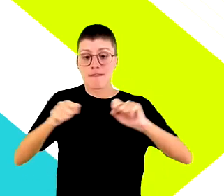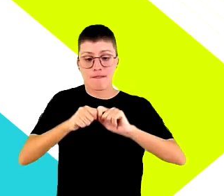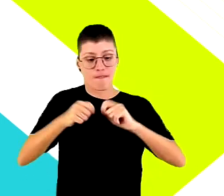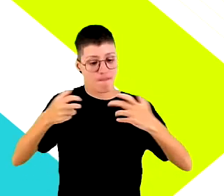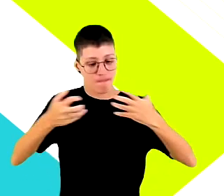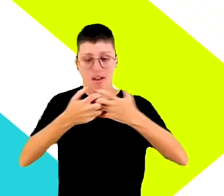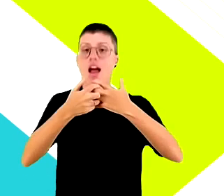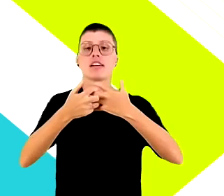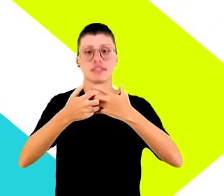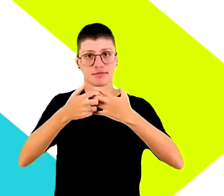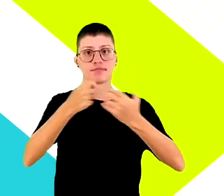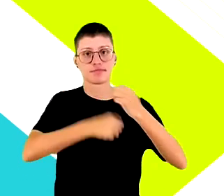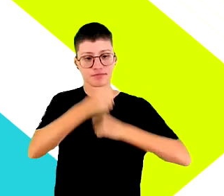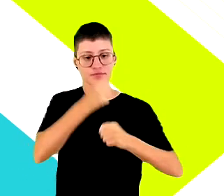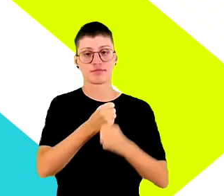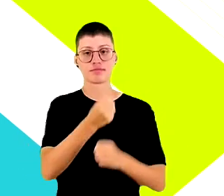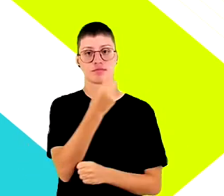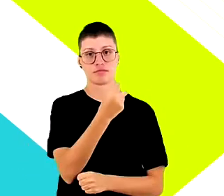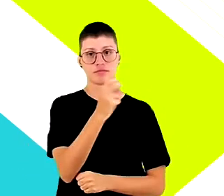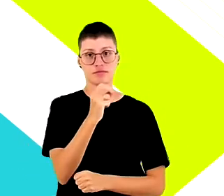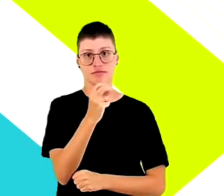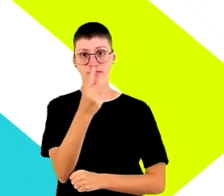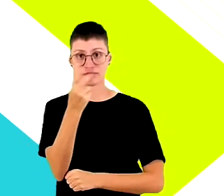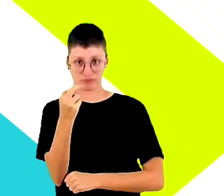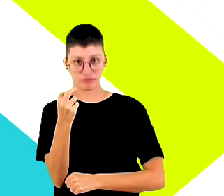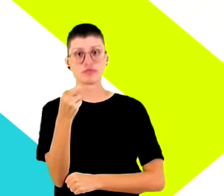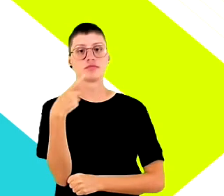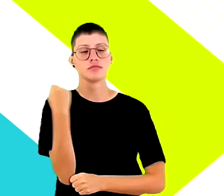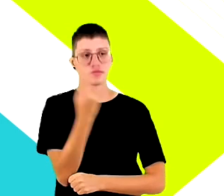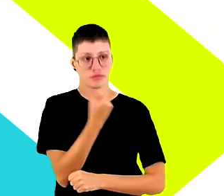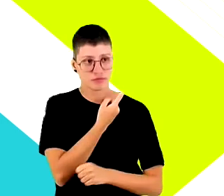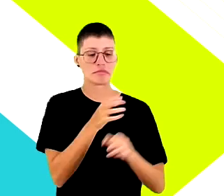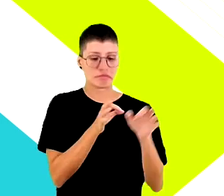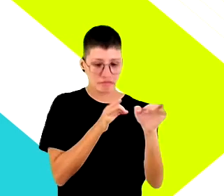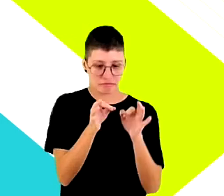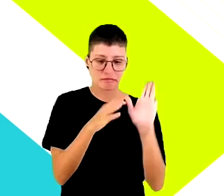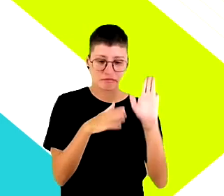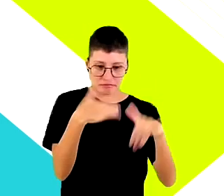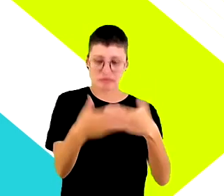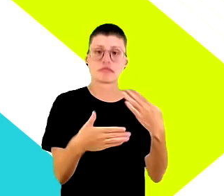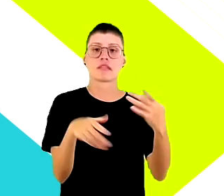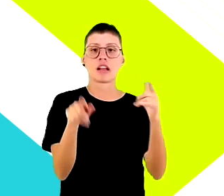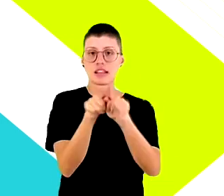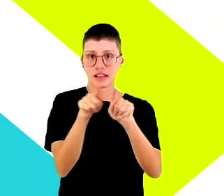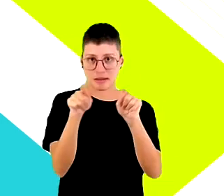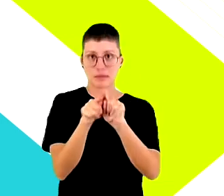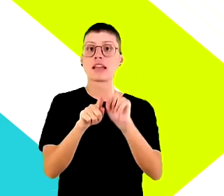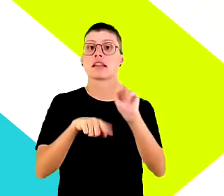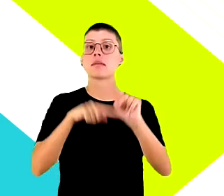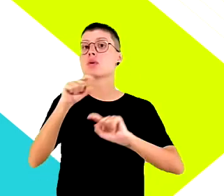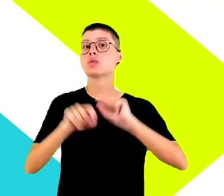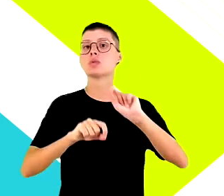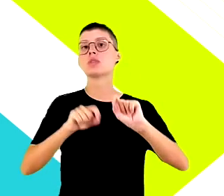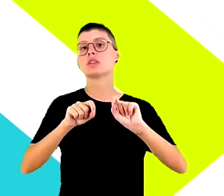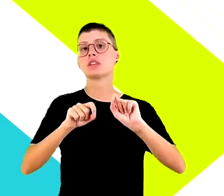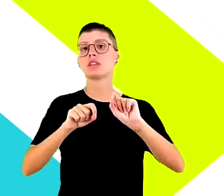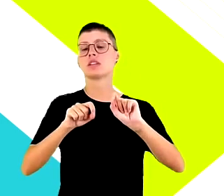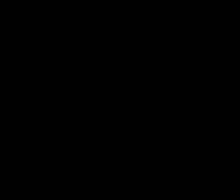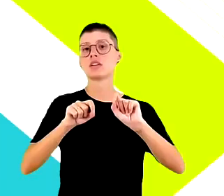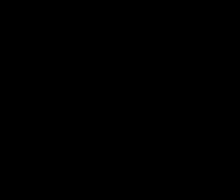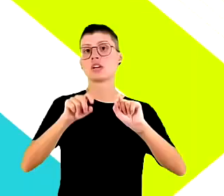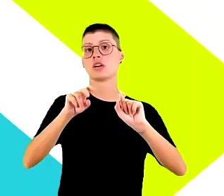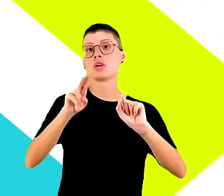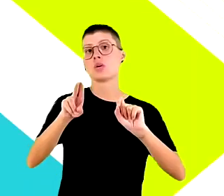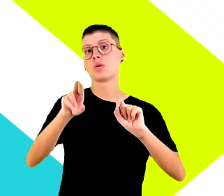em 2021, a gente progrediu, né, e aí a gente teve uma RFP do Grupo Cosan como um